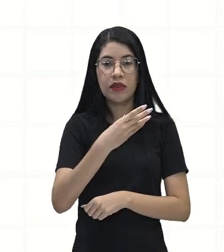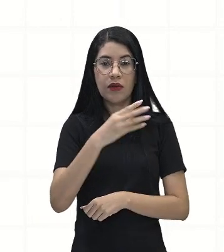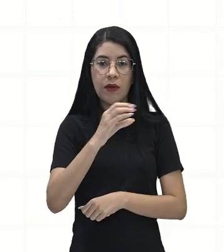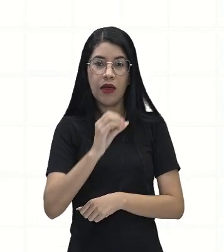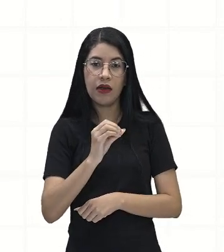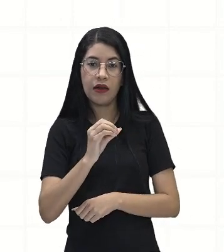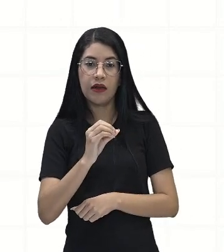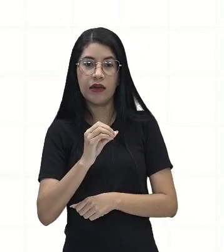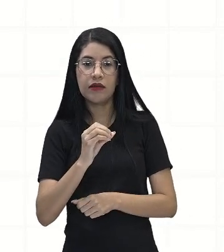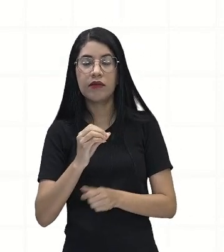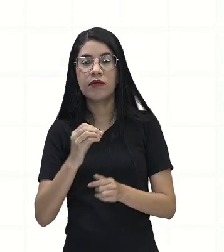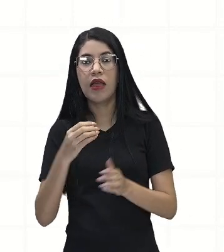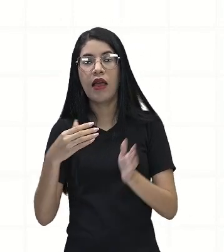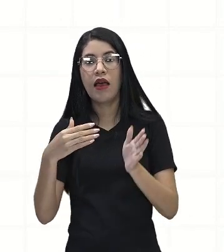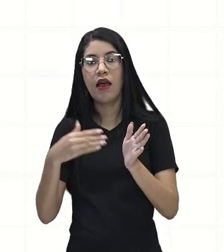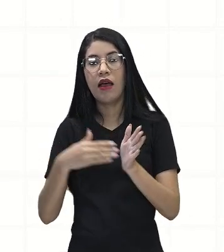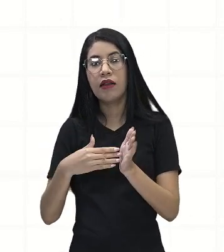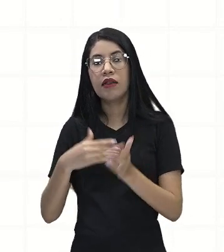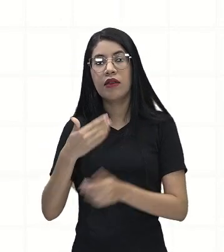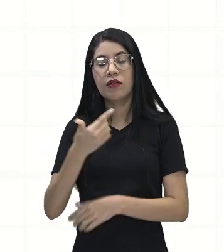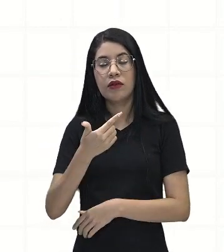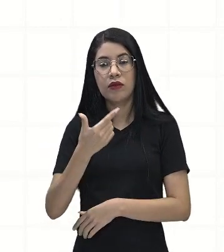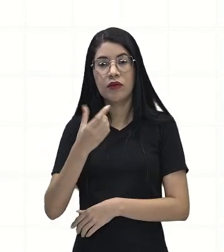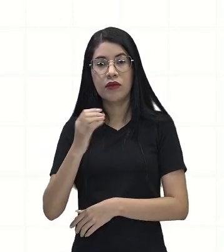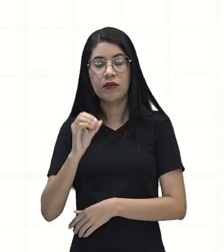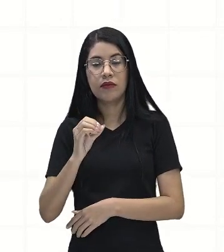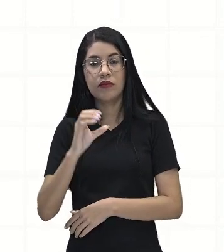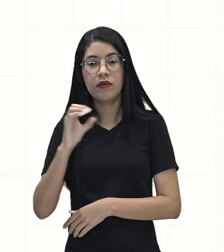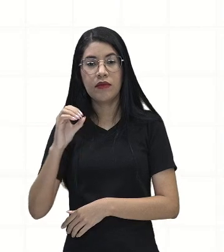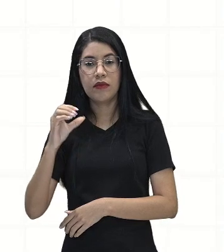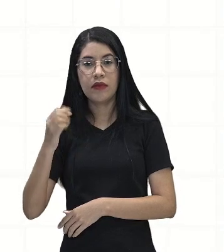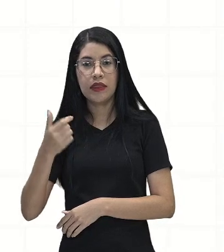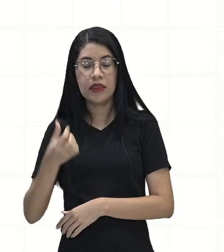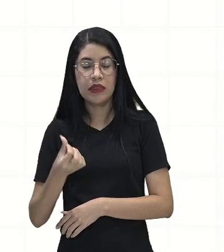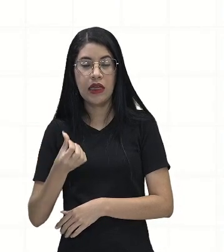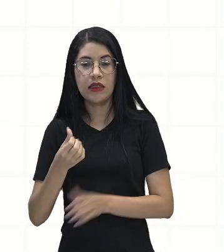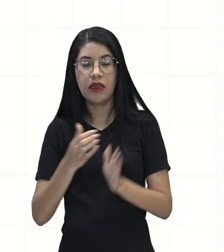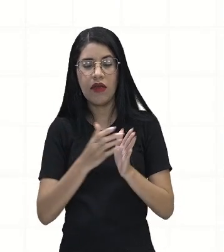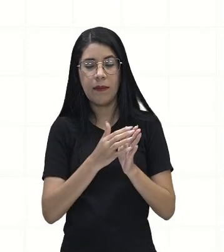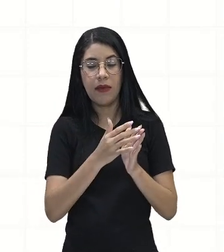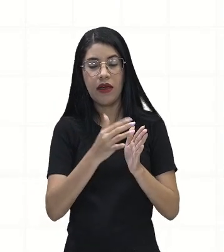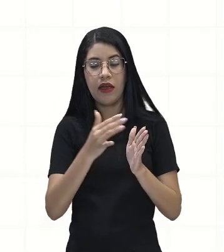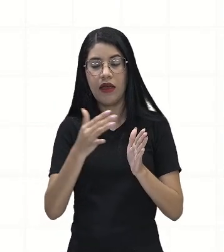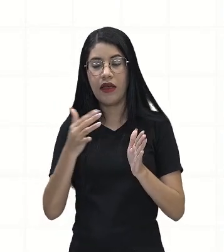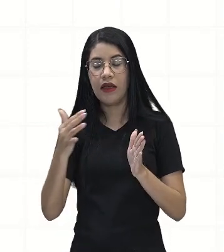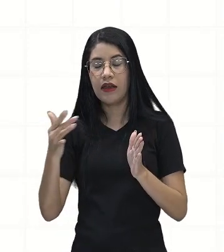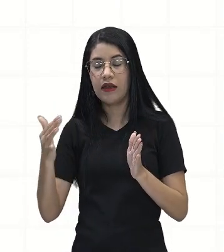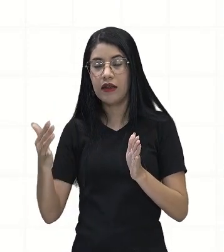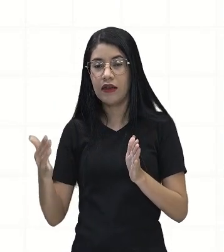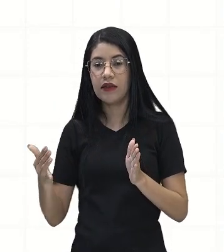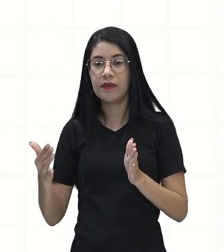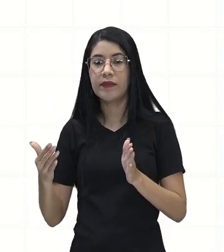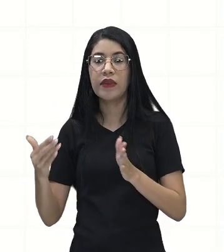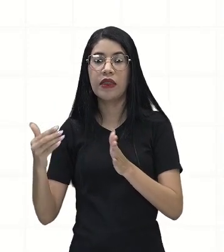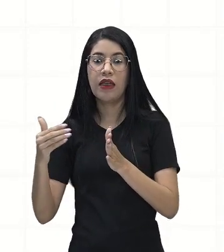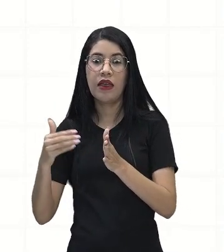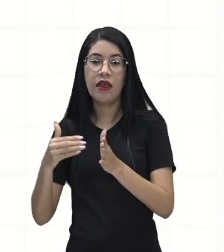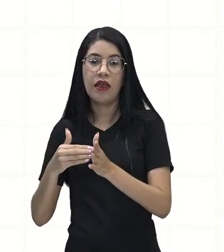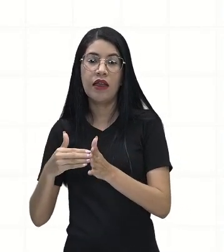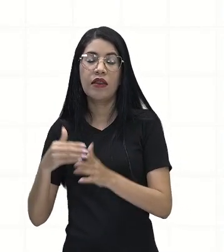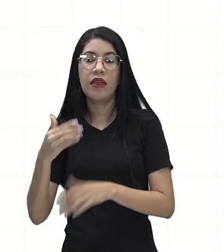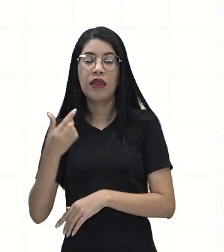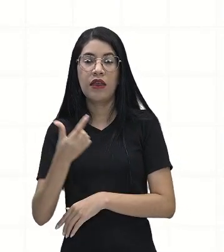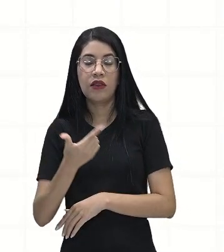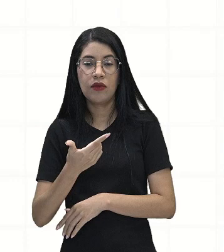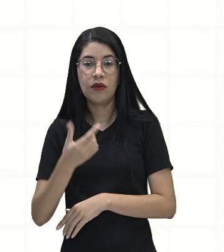1940, 1950, 1960, 70, 80, 1991, 2000